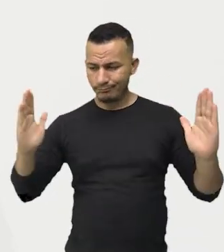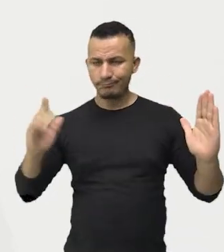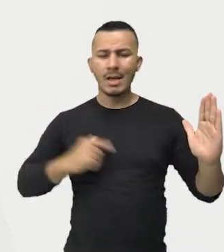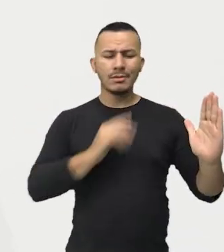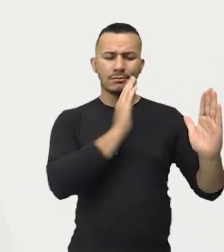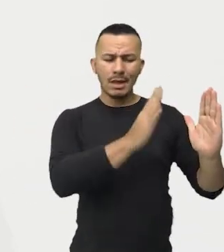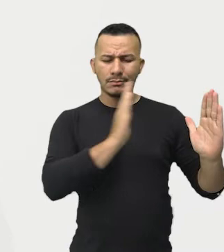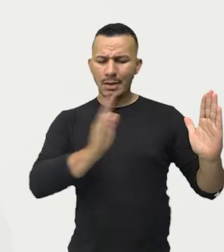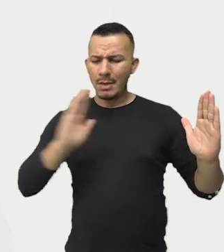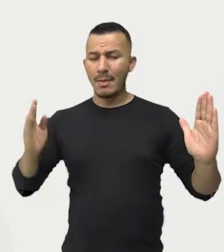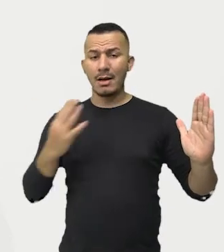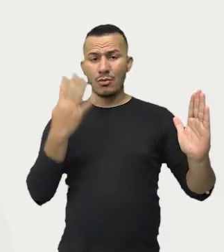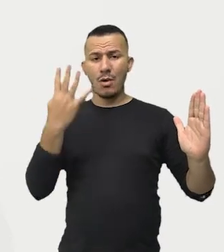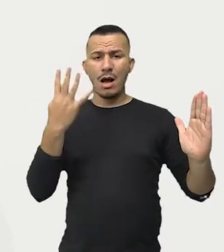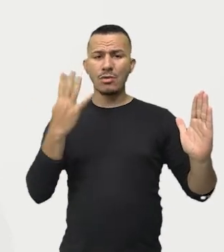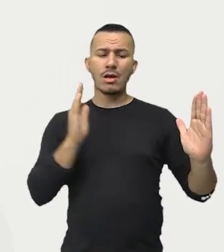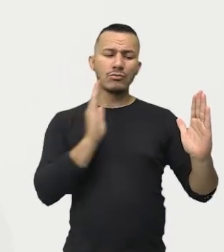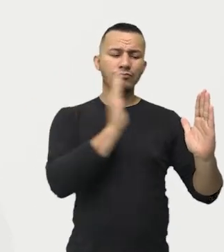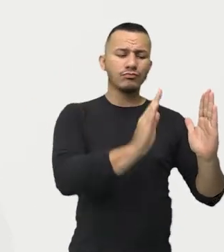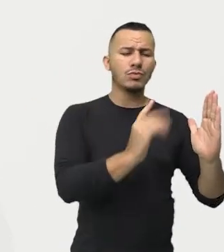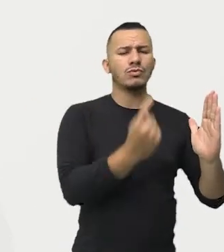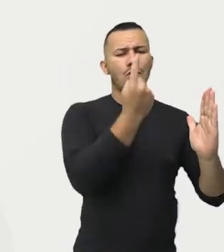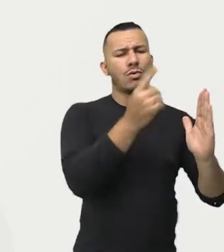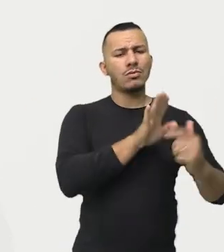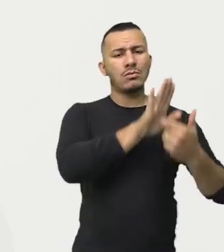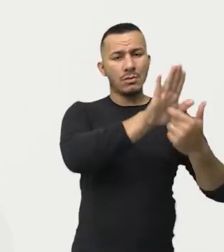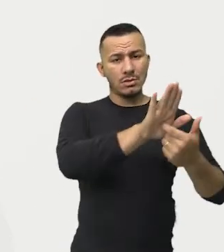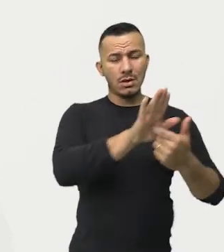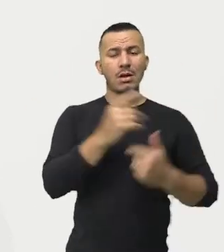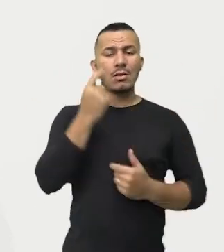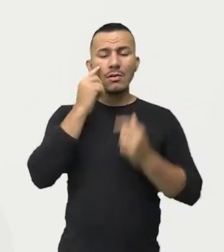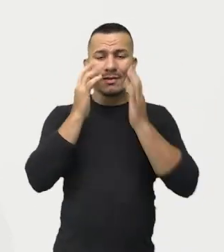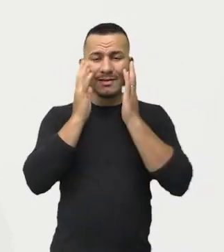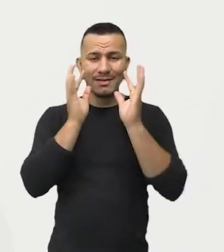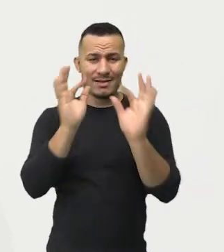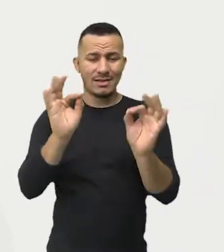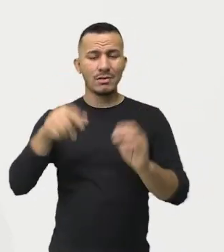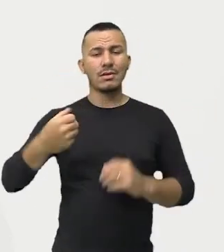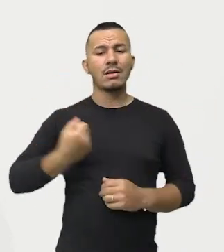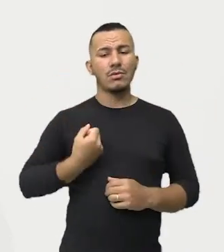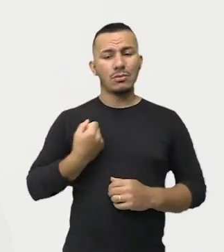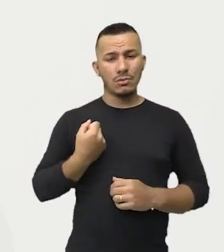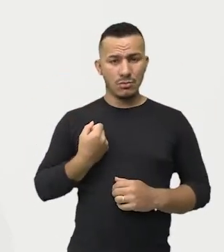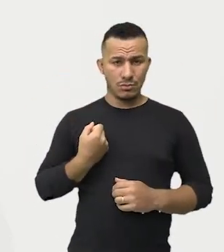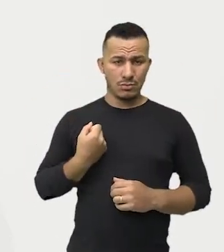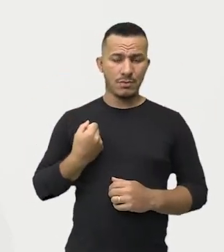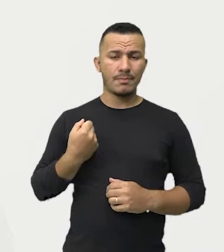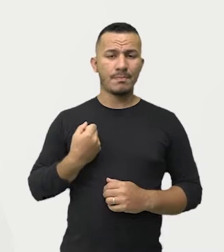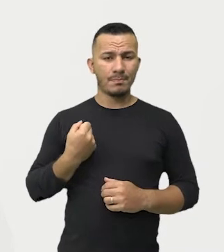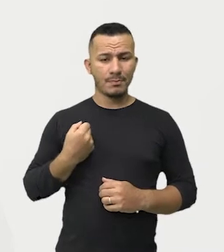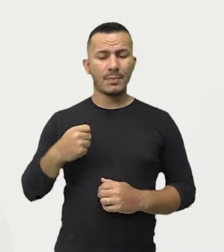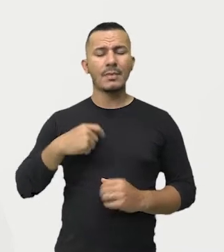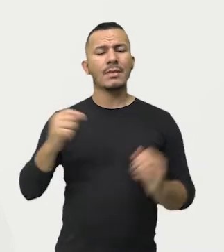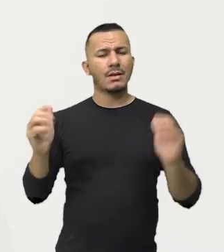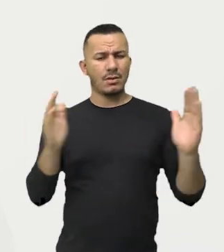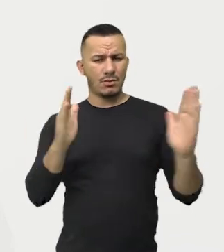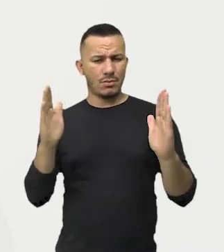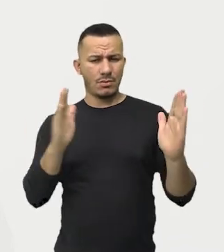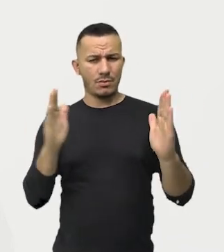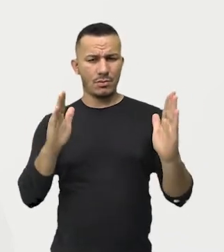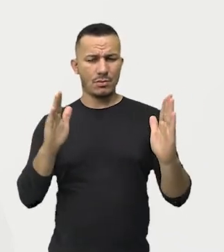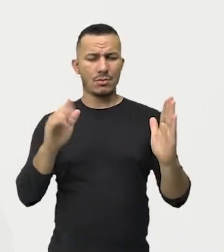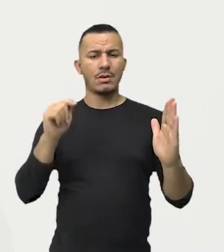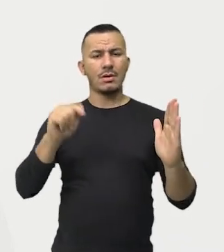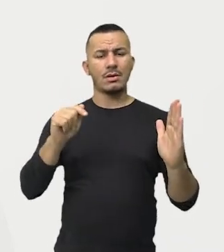uma. O inteiro está dividido em 4 e representar uma. Tem a percepção que nós estamos falando de um número, novamente, que está